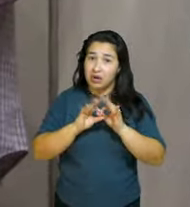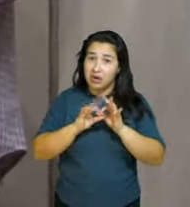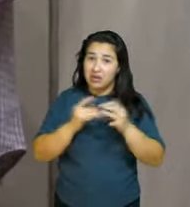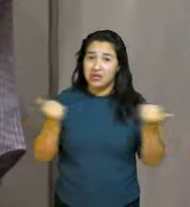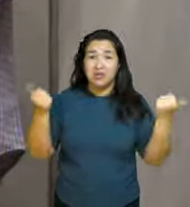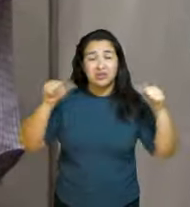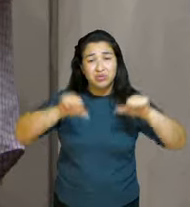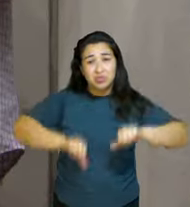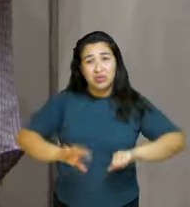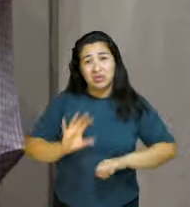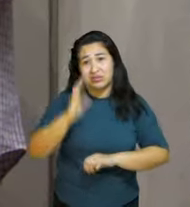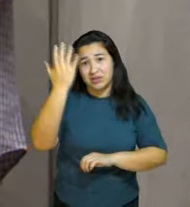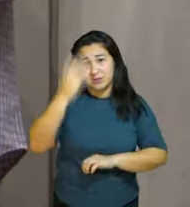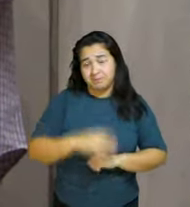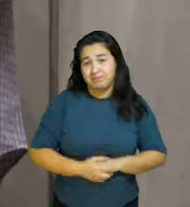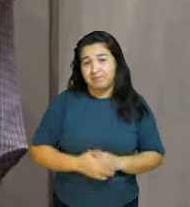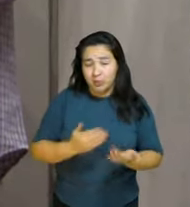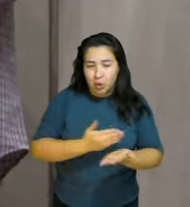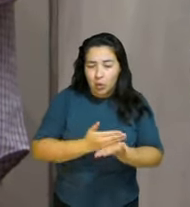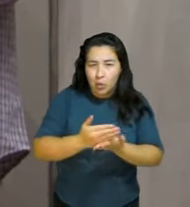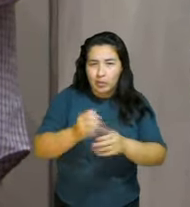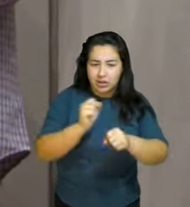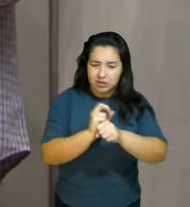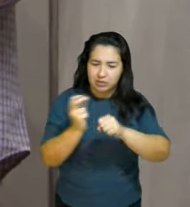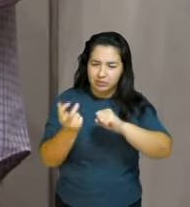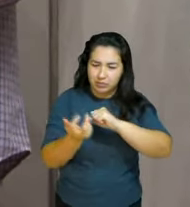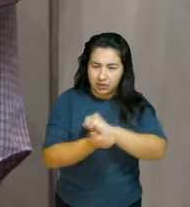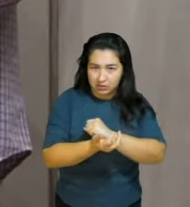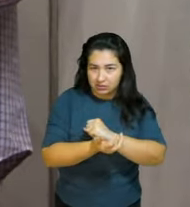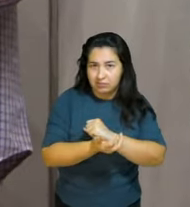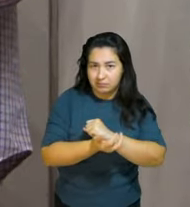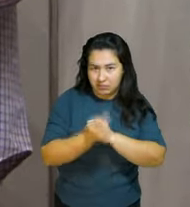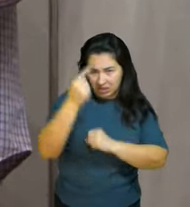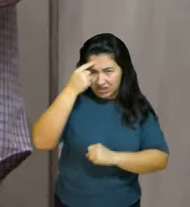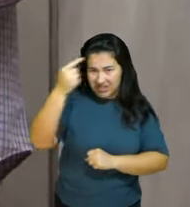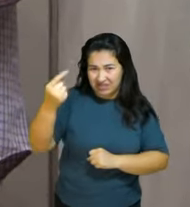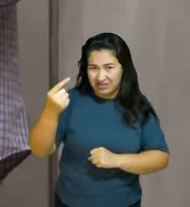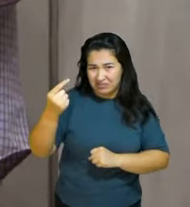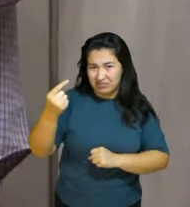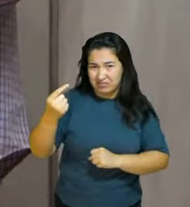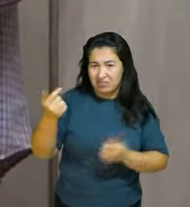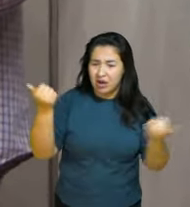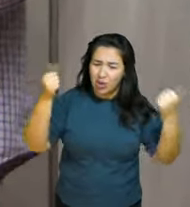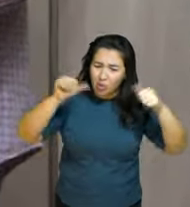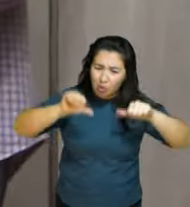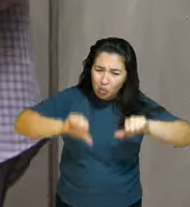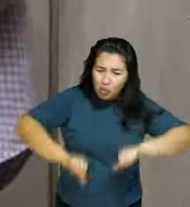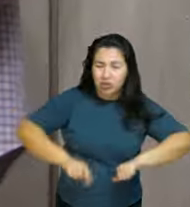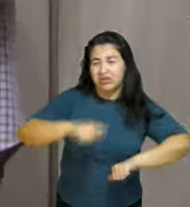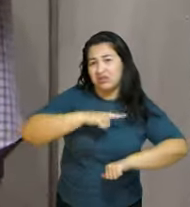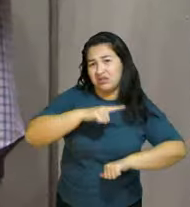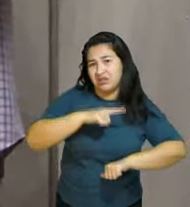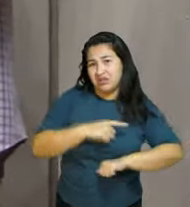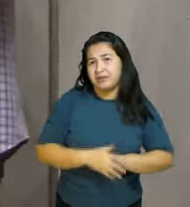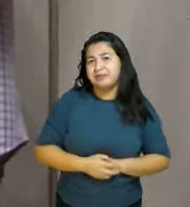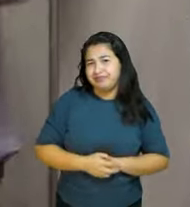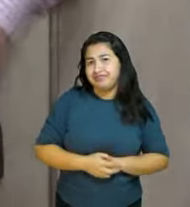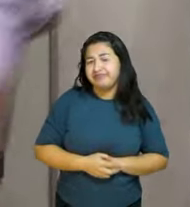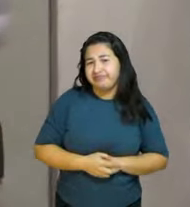problemas no calendário esportivo catarinense. E o Parajask 2024 foi um dos mais